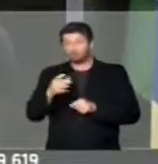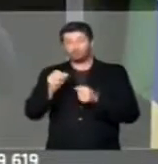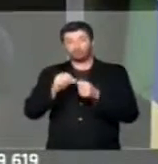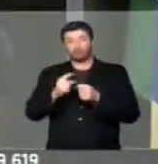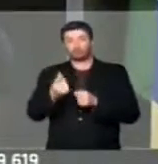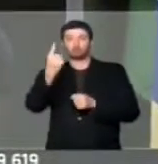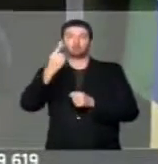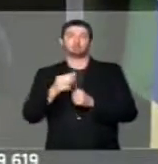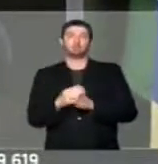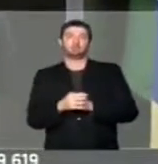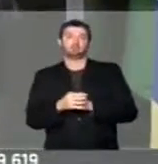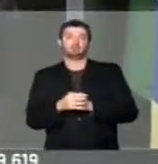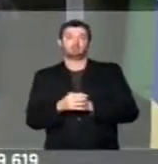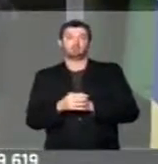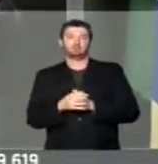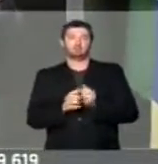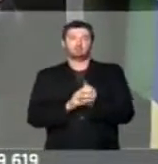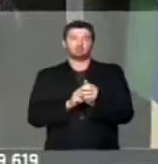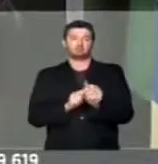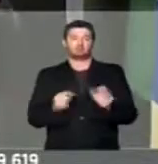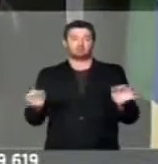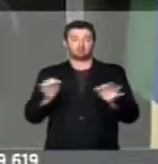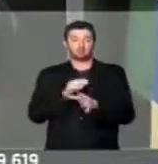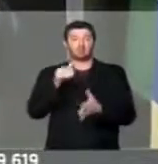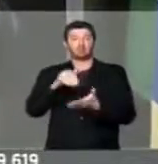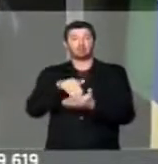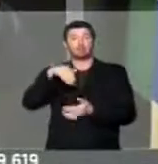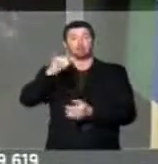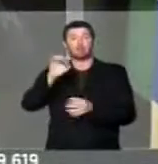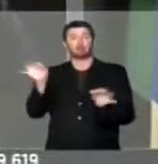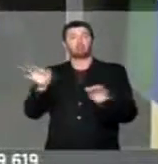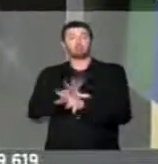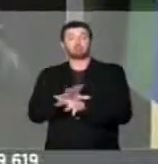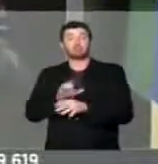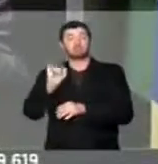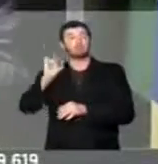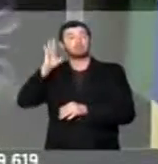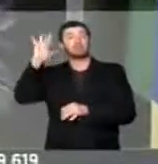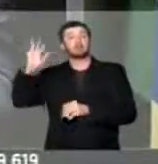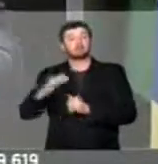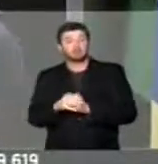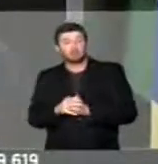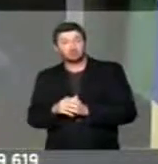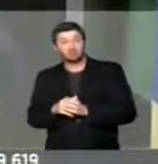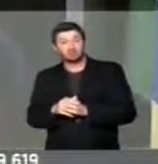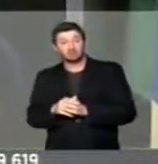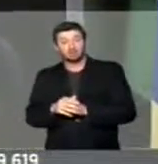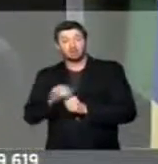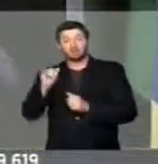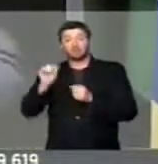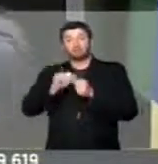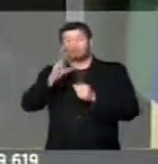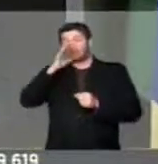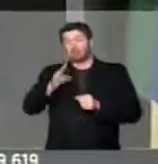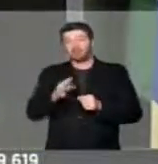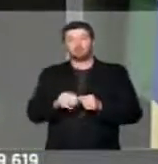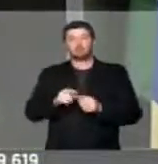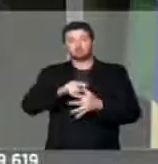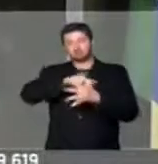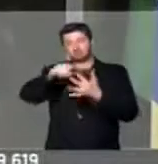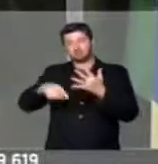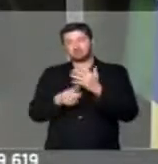sobre uma só levou um gol no início e final de maio 6 imaginem se tivesse feito a denúncia sobre